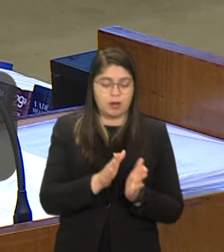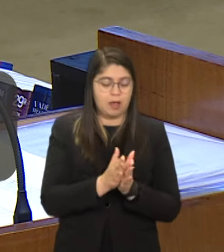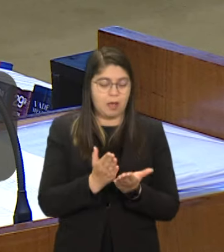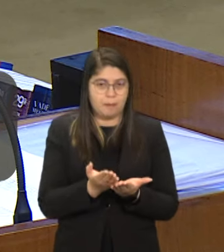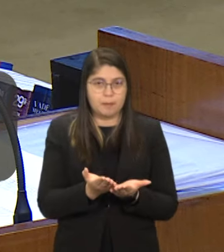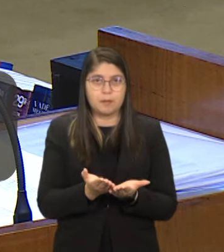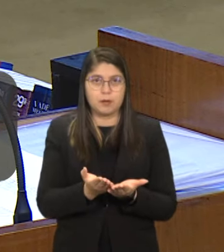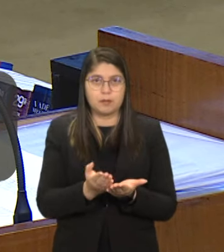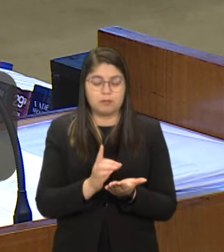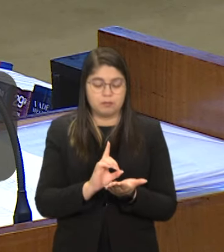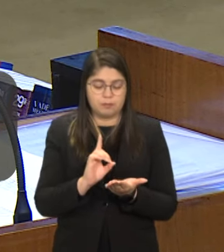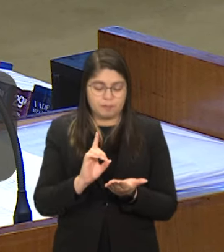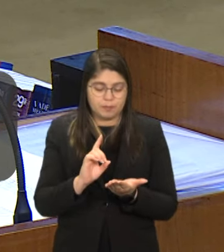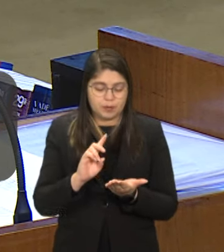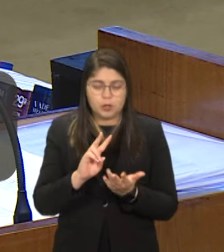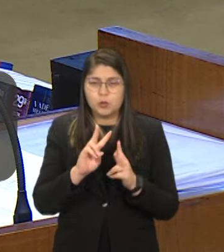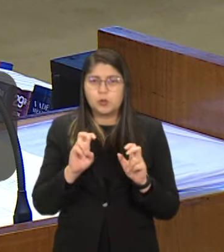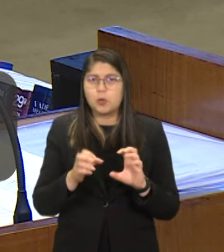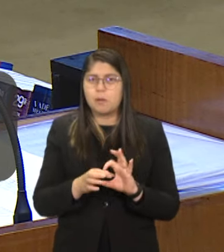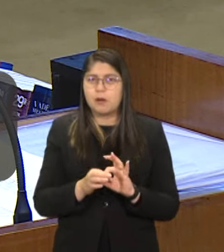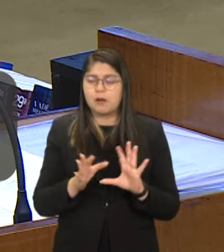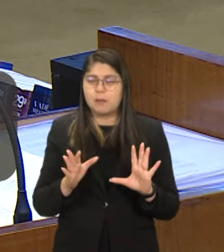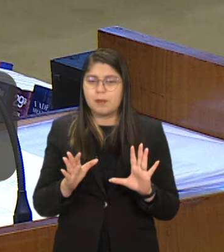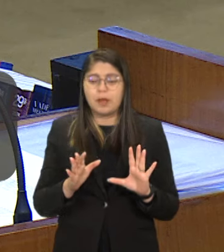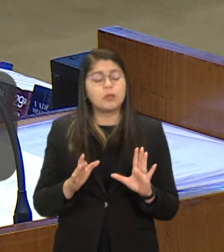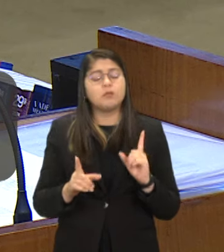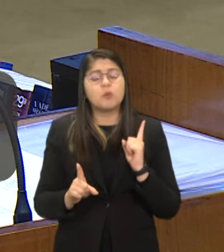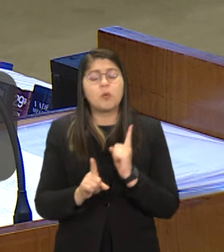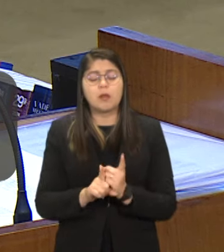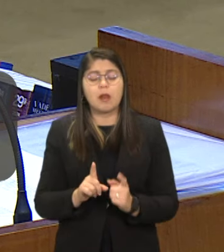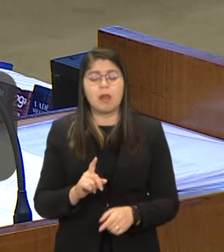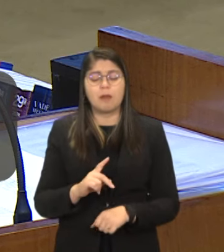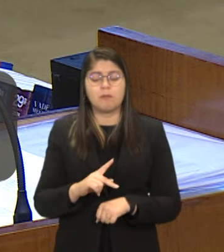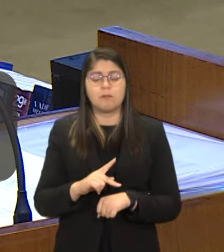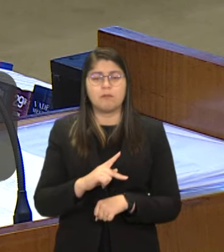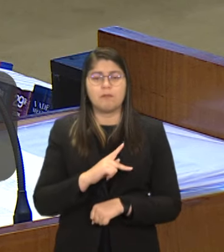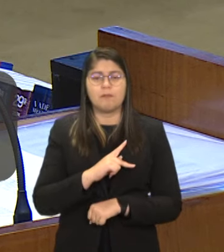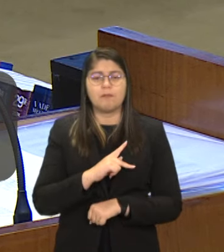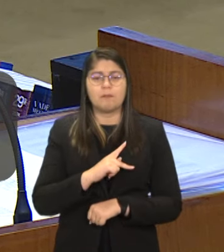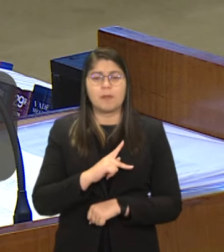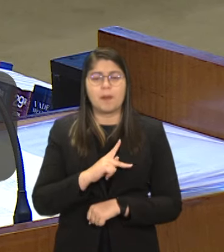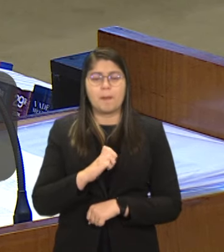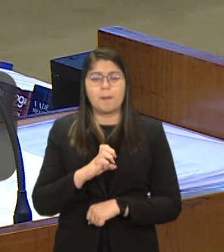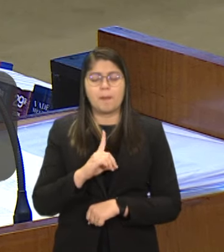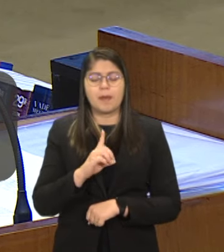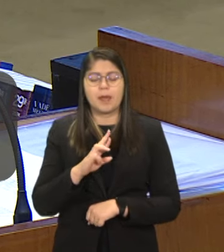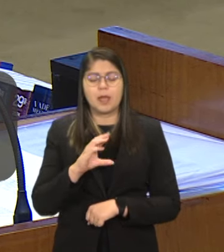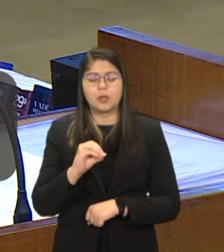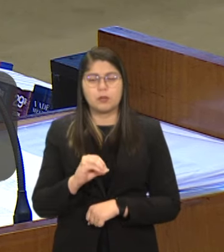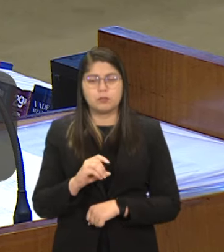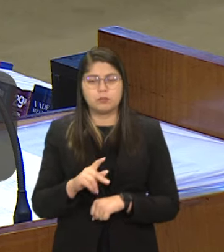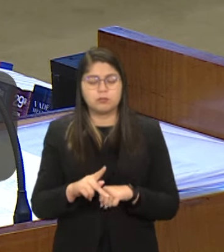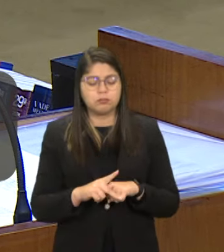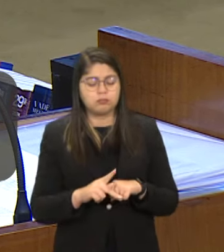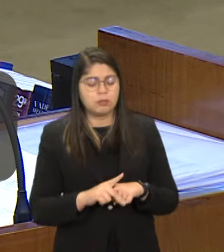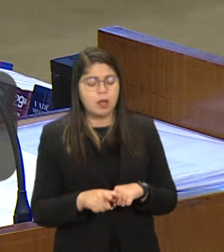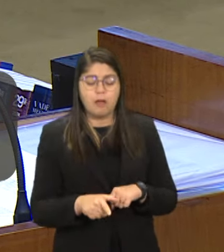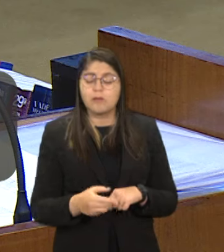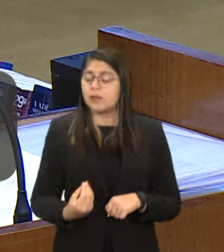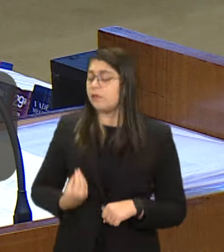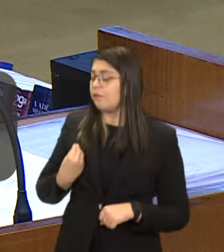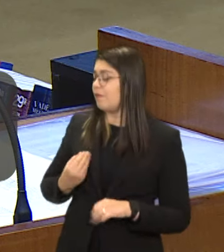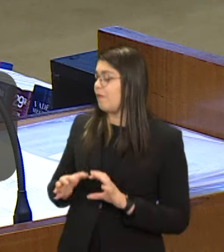sobre liberdade e achei Pedro, abre aspas, vivam como pessoas livres,